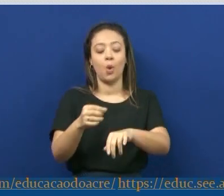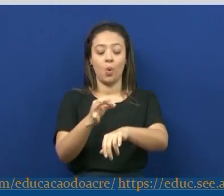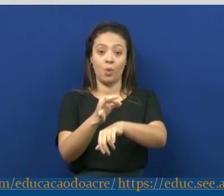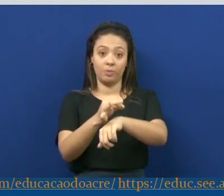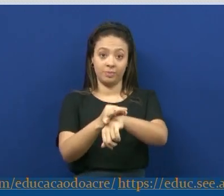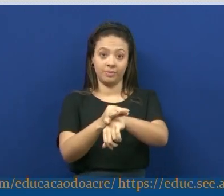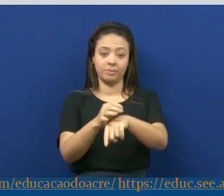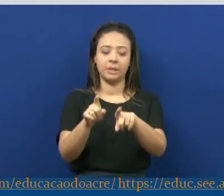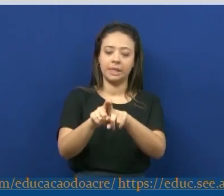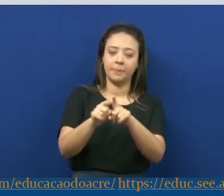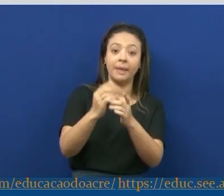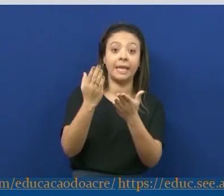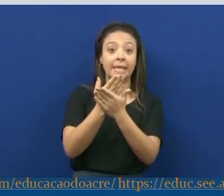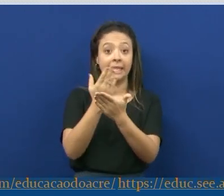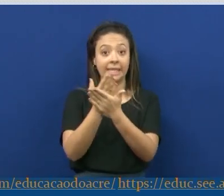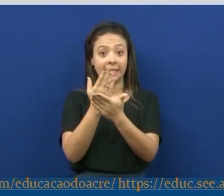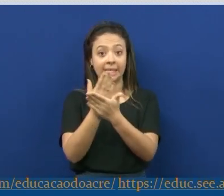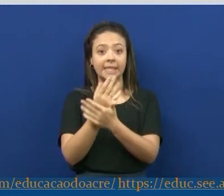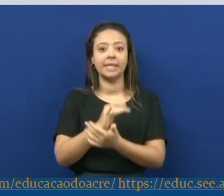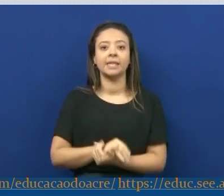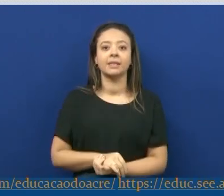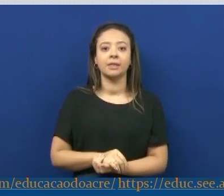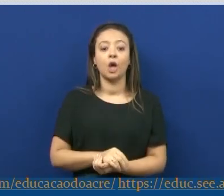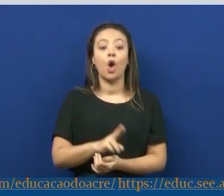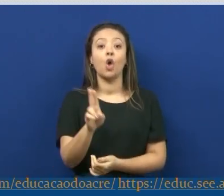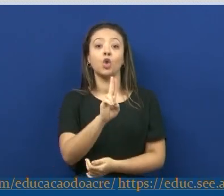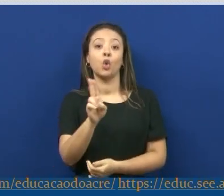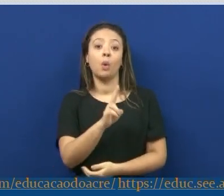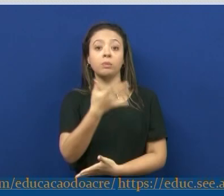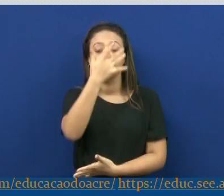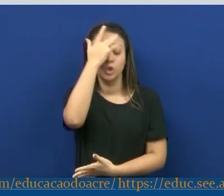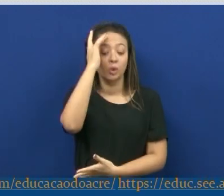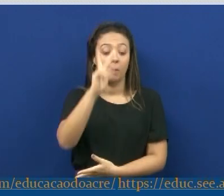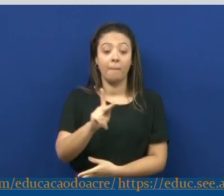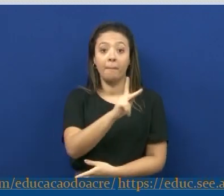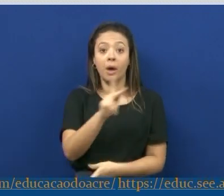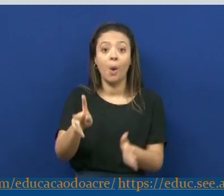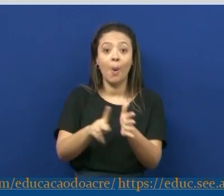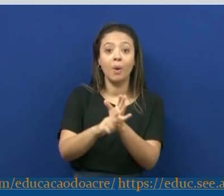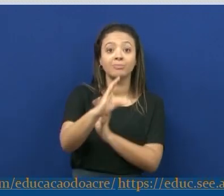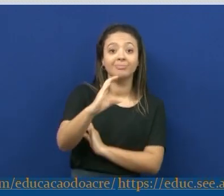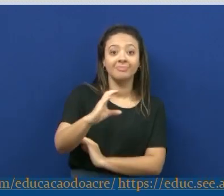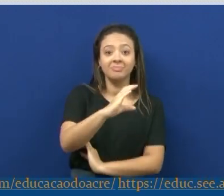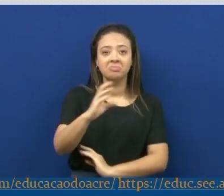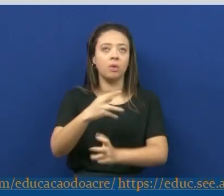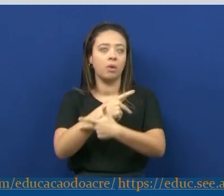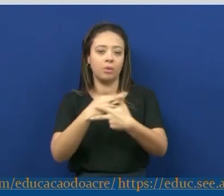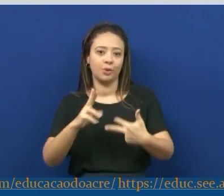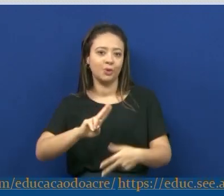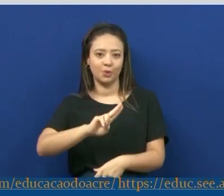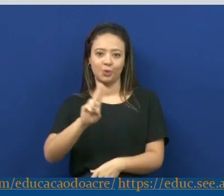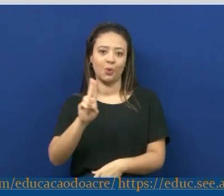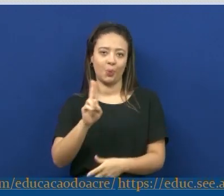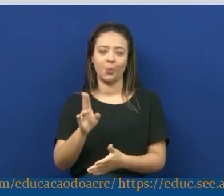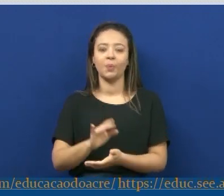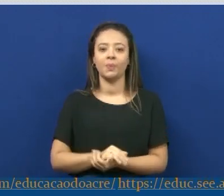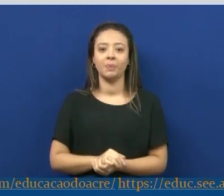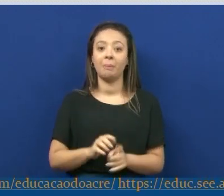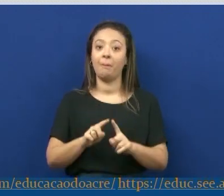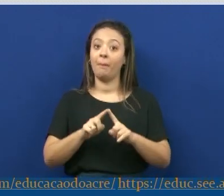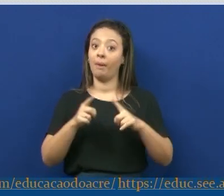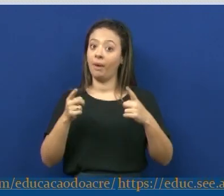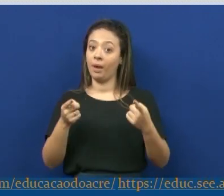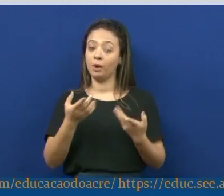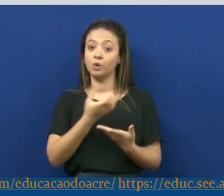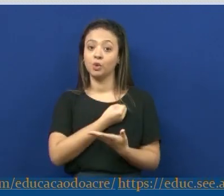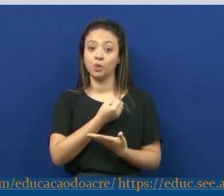relógios, capítulos de livros, nomes de papas, dentre outras coisas. Porém, os números que